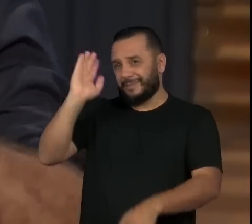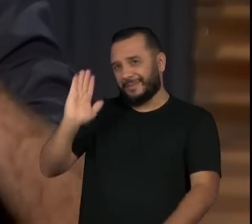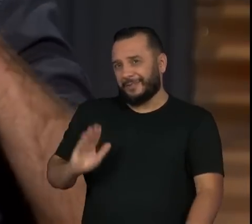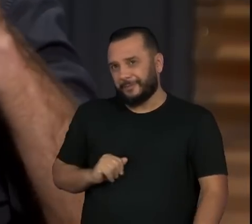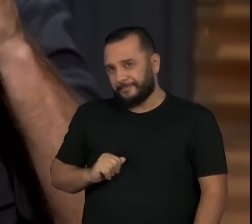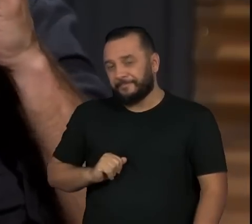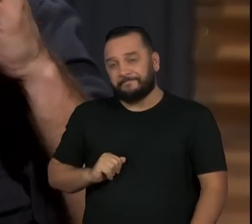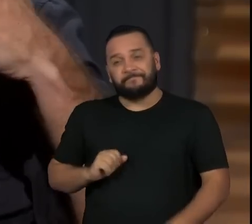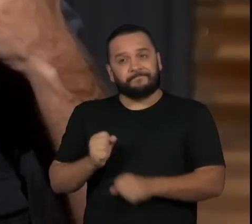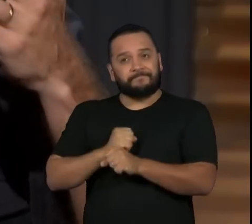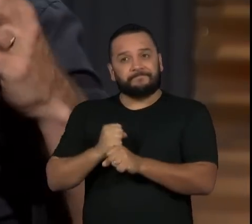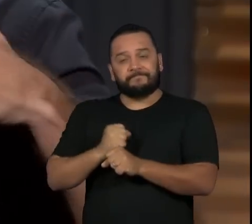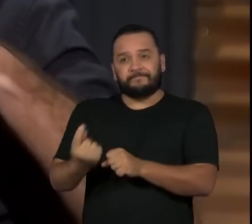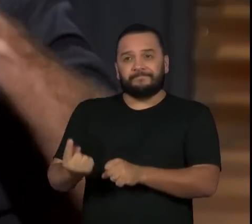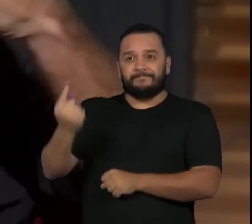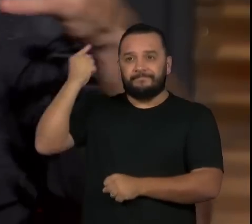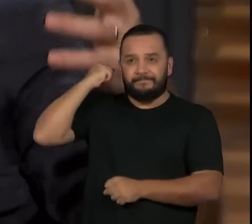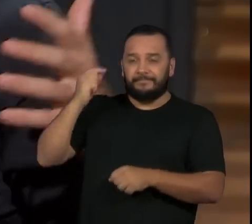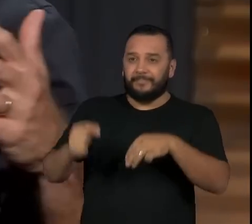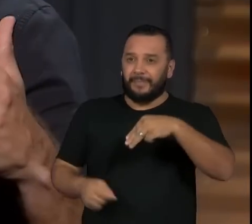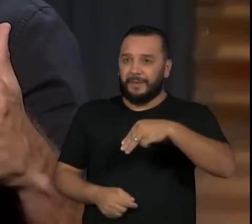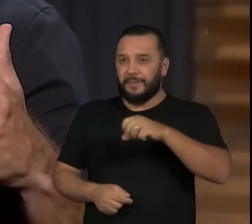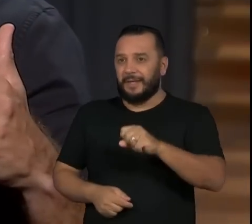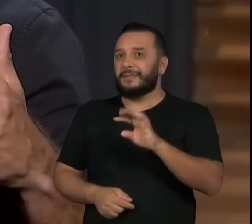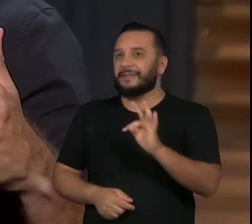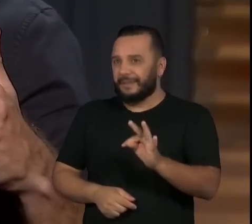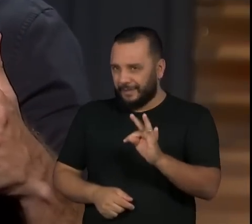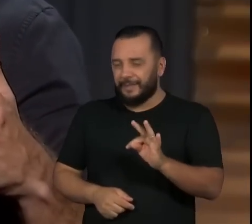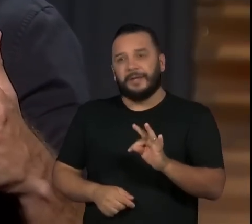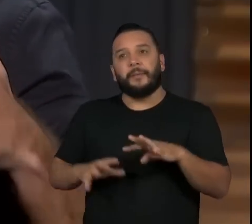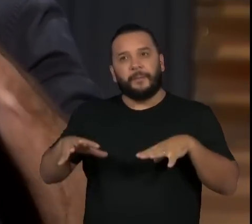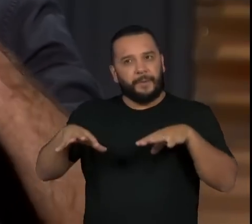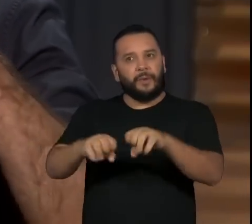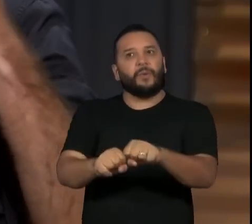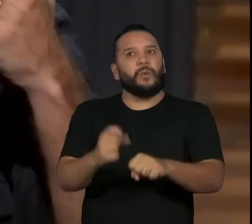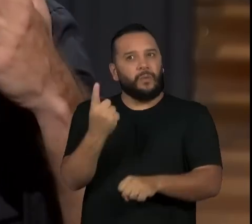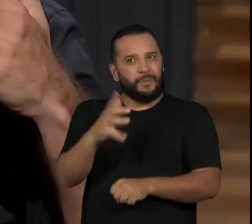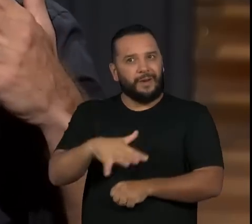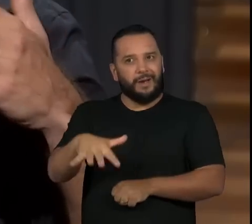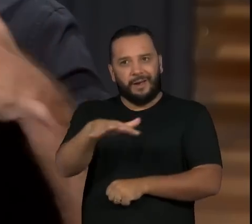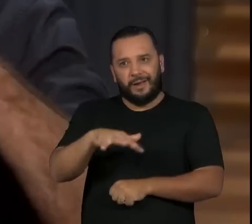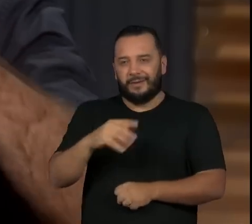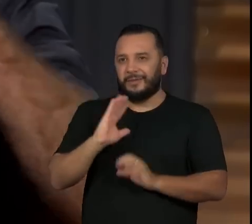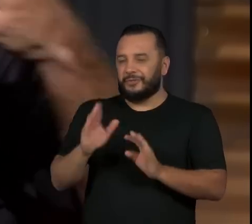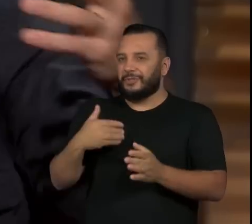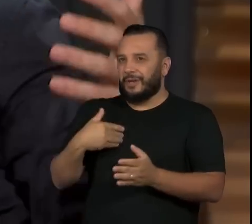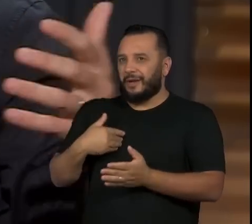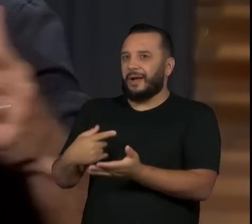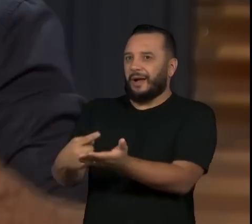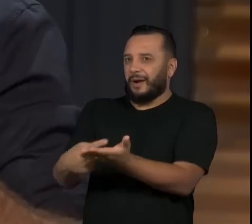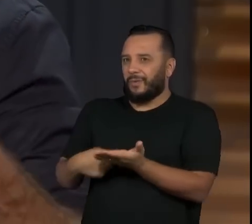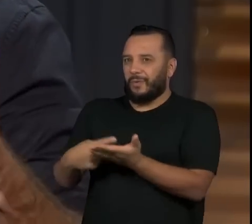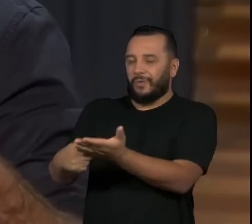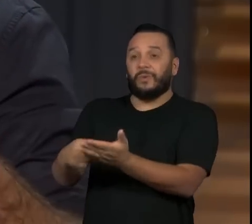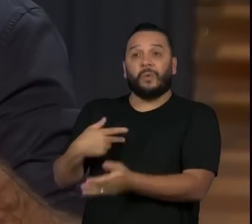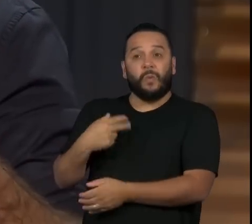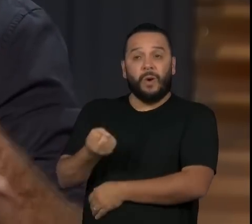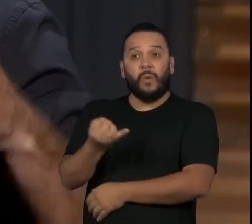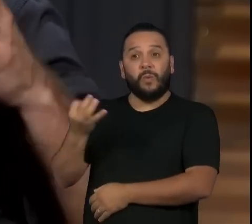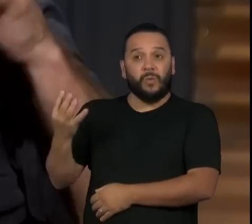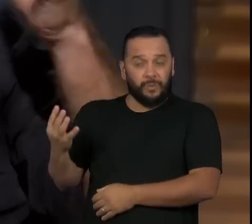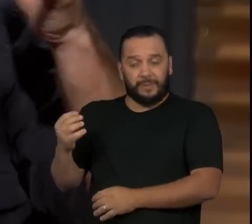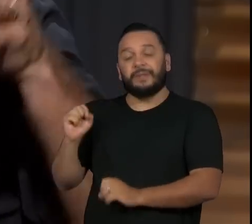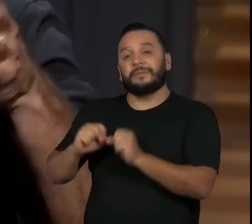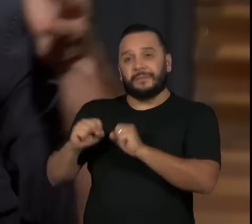atrás, o MST, que tinha ocupado uma dessas áreas, entrou em acordo com algumas dessas empresas, não só com a